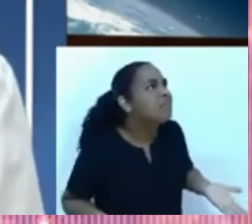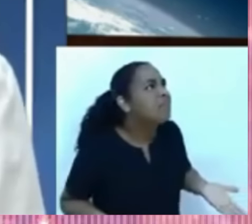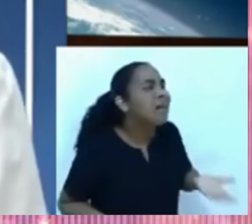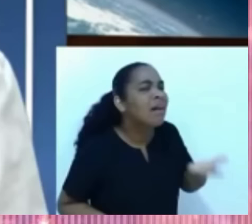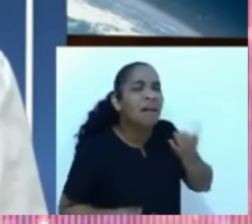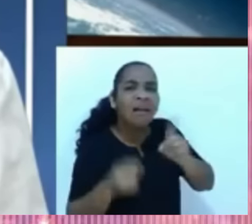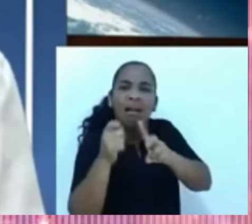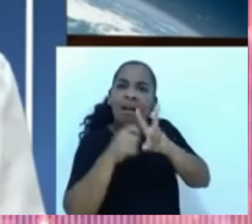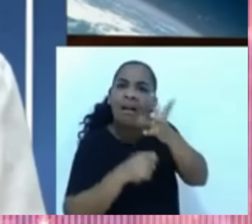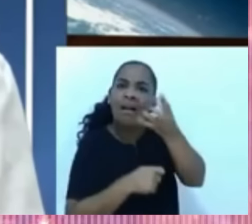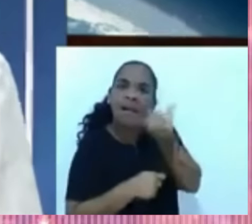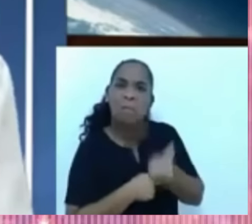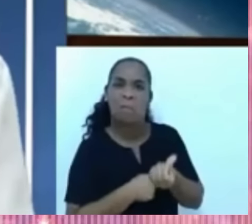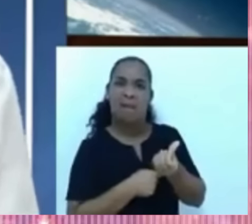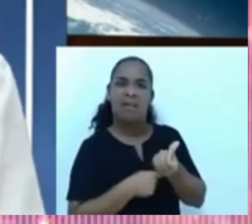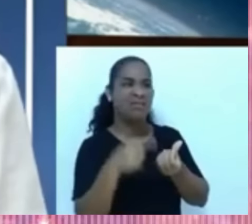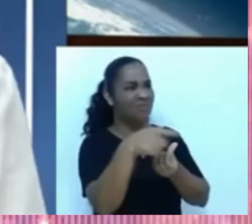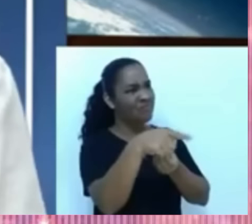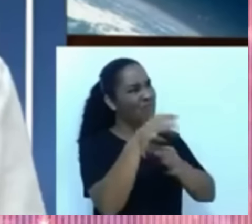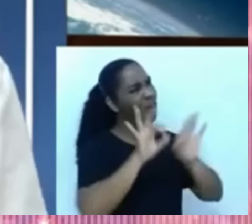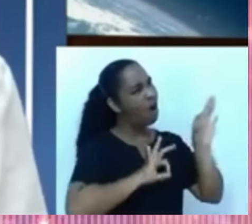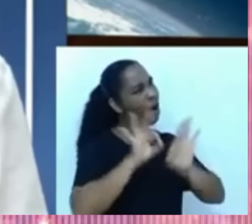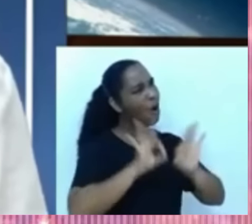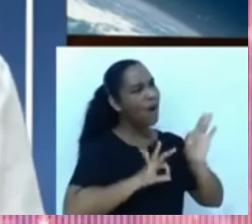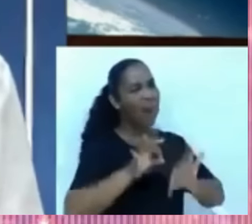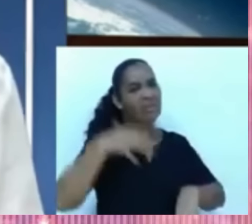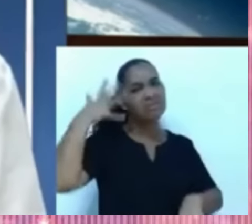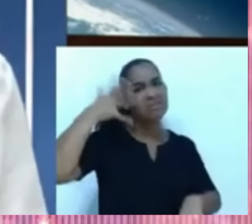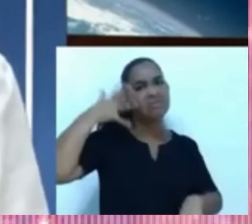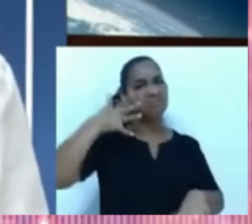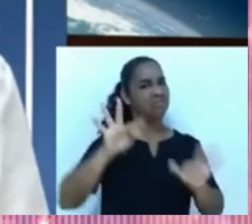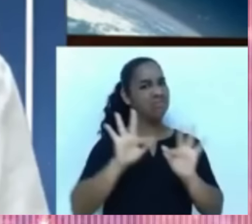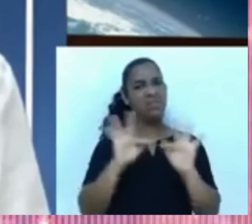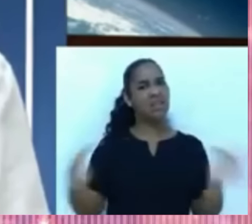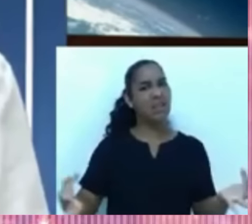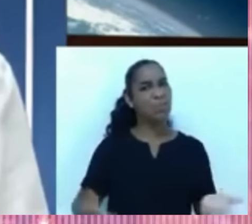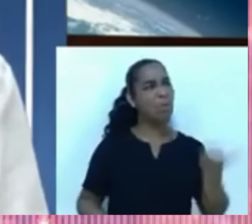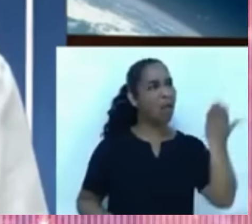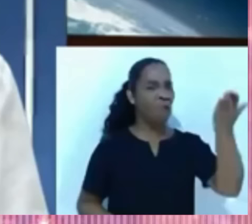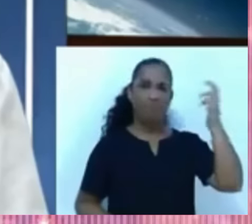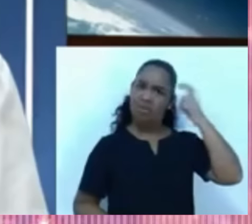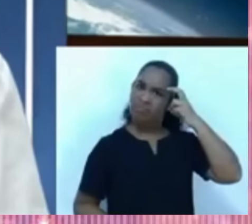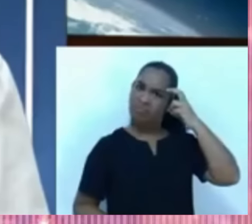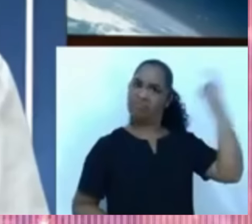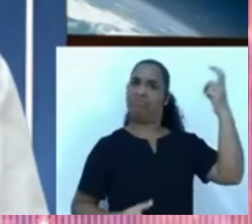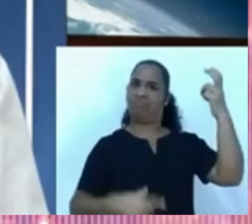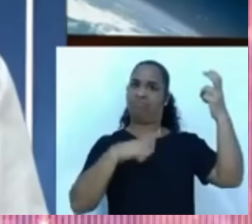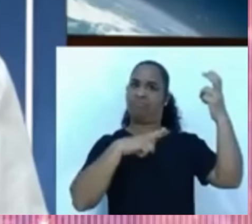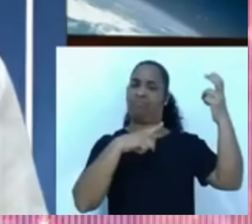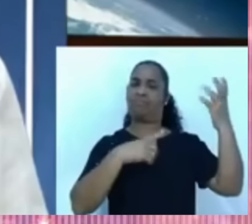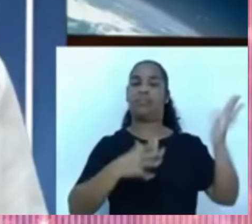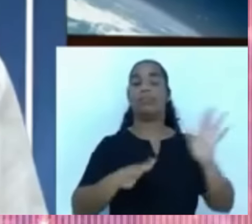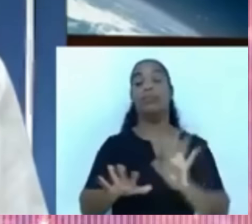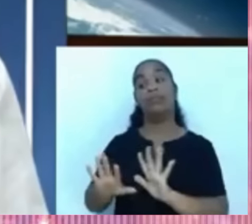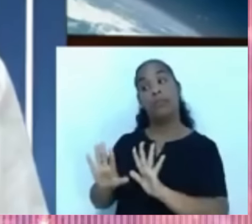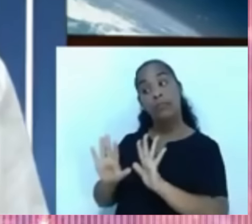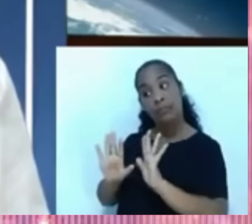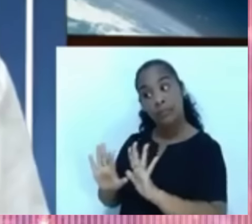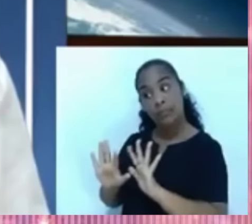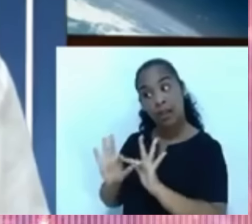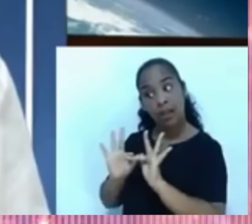para uma conferência tão simples na sua mente privilegiada b não é tão